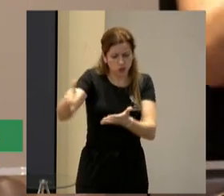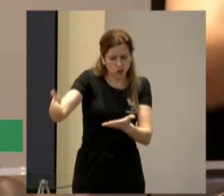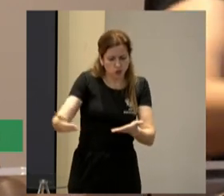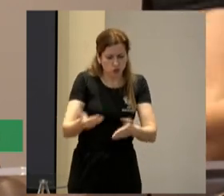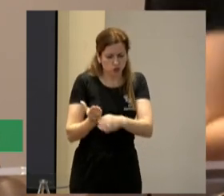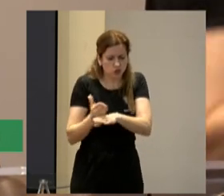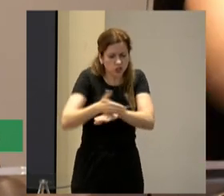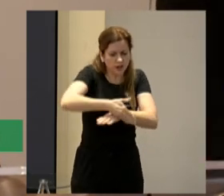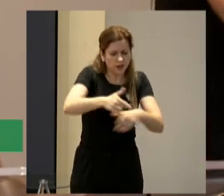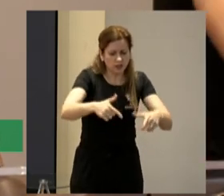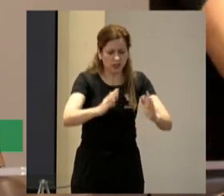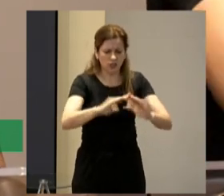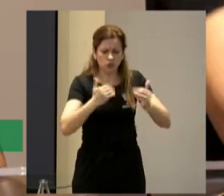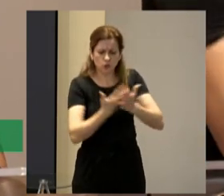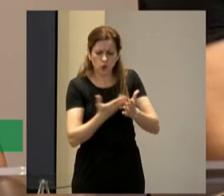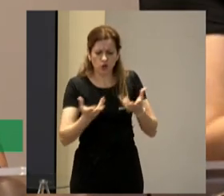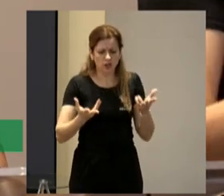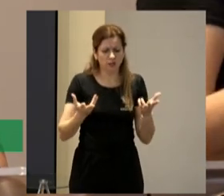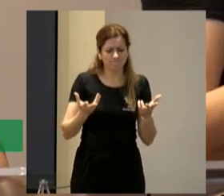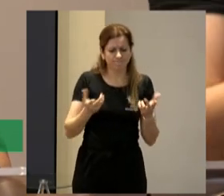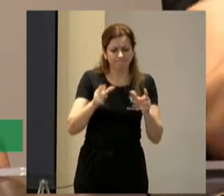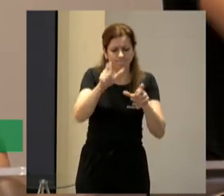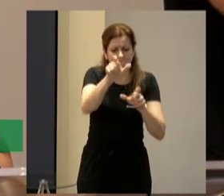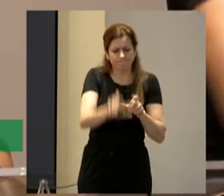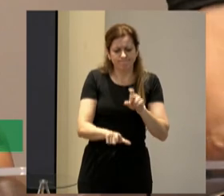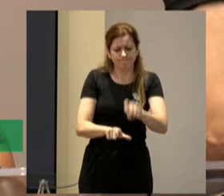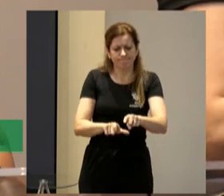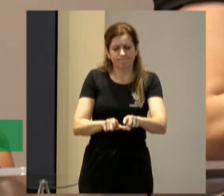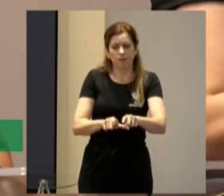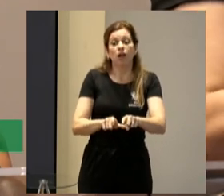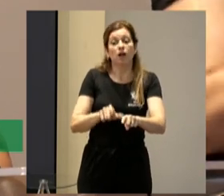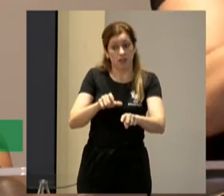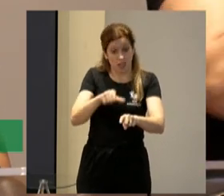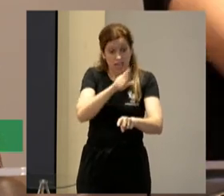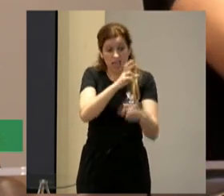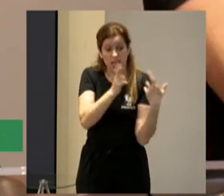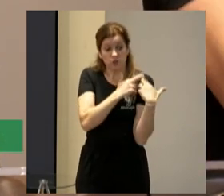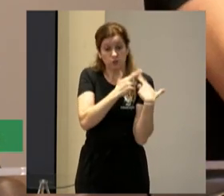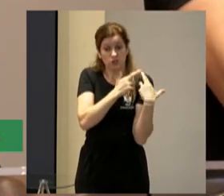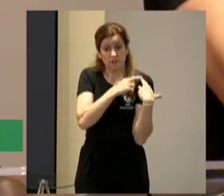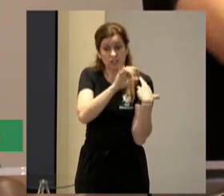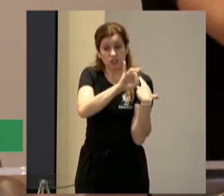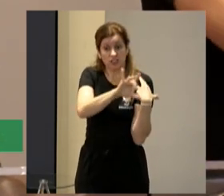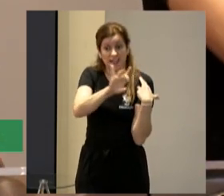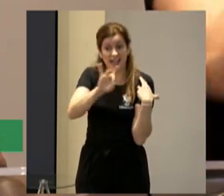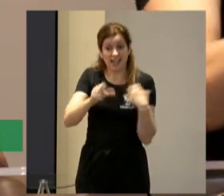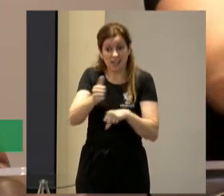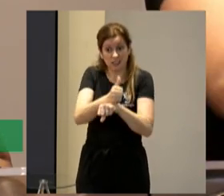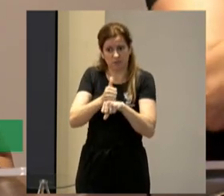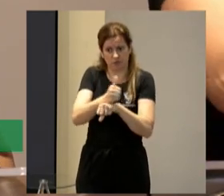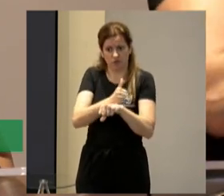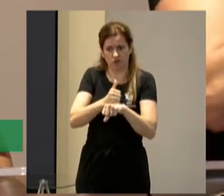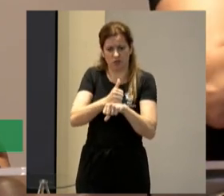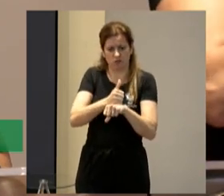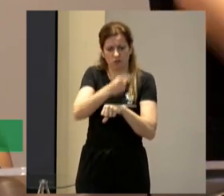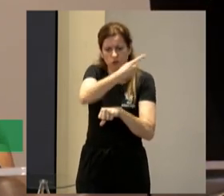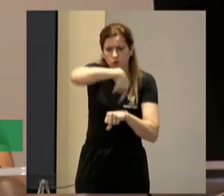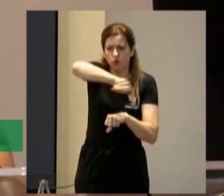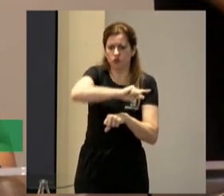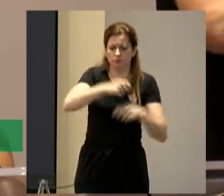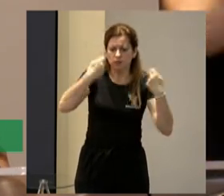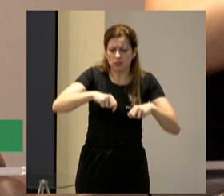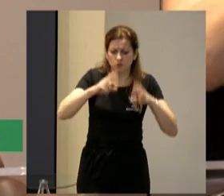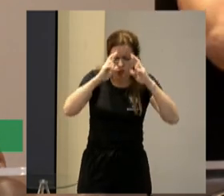a responsabilidade pela integridade dela é daquela instituição. Portanto, não deveria acontecer nada com ela, em hipótese